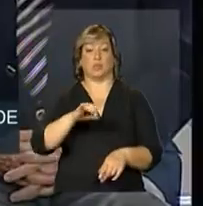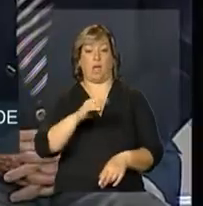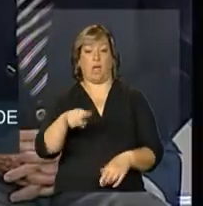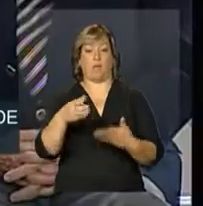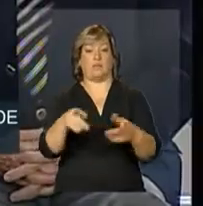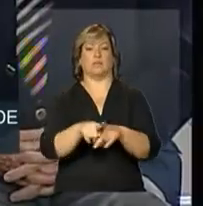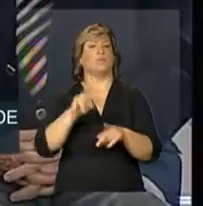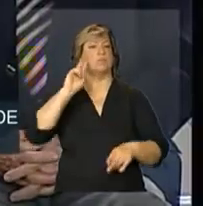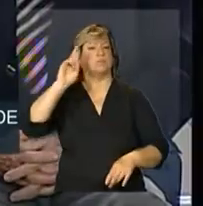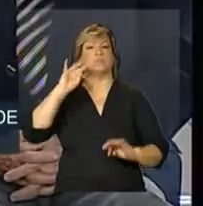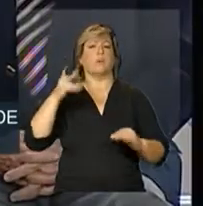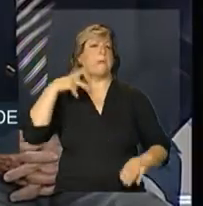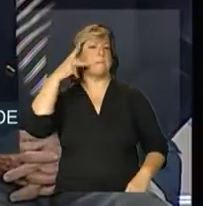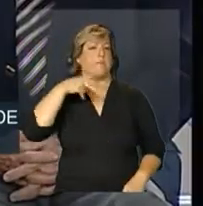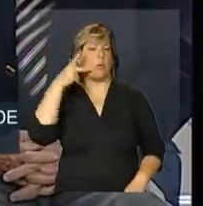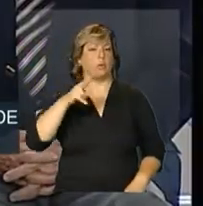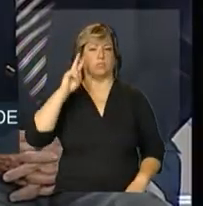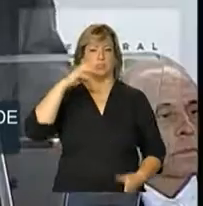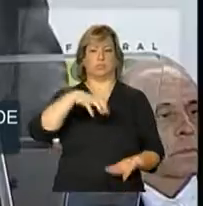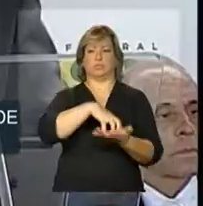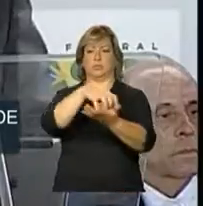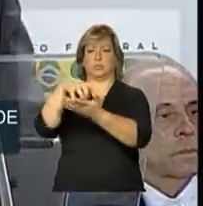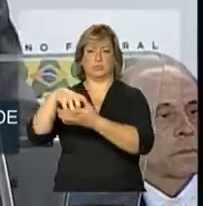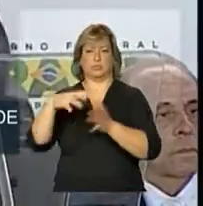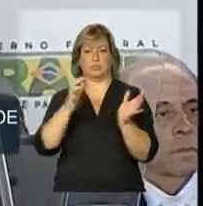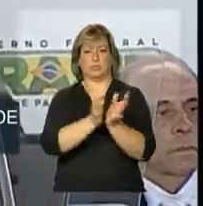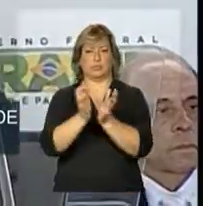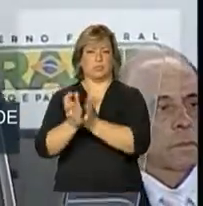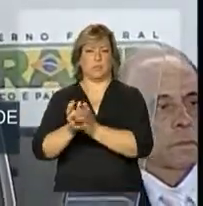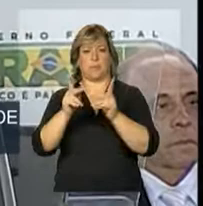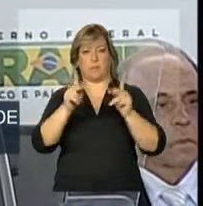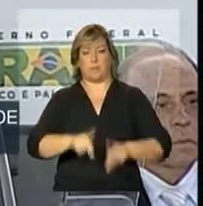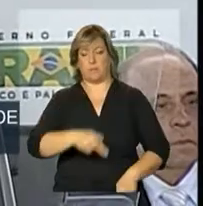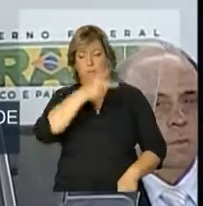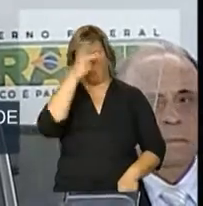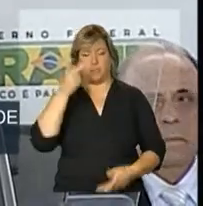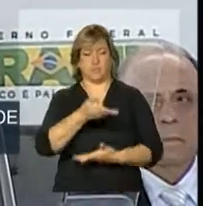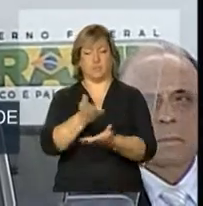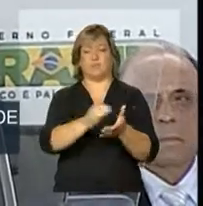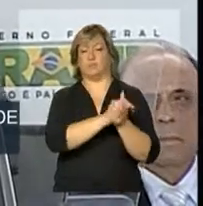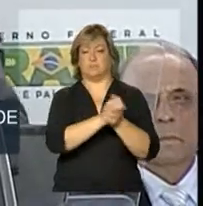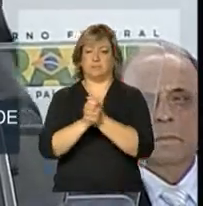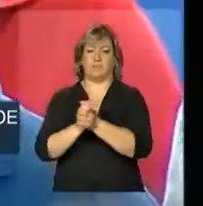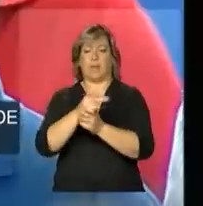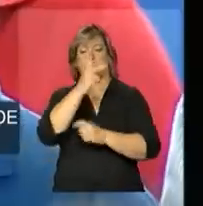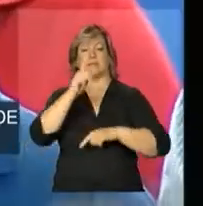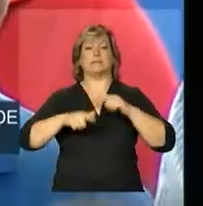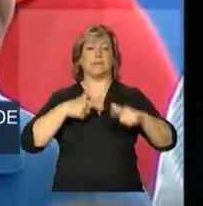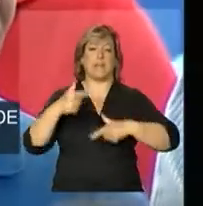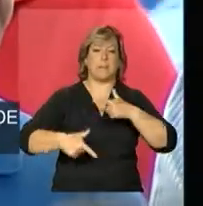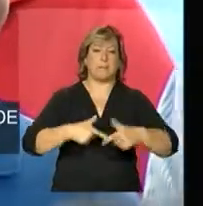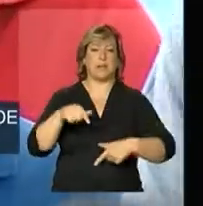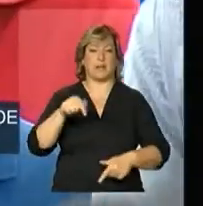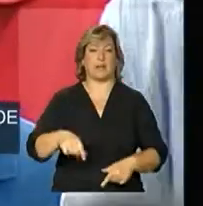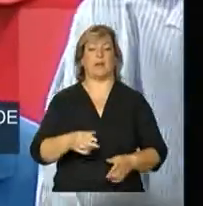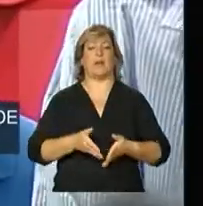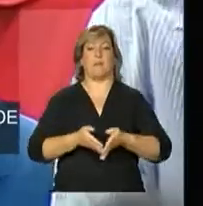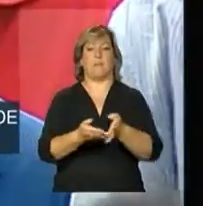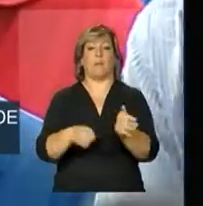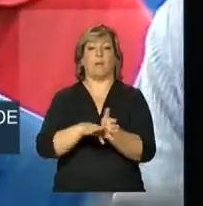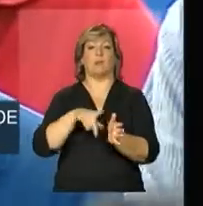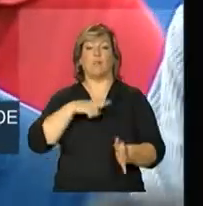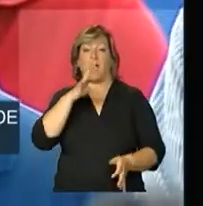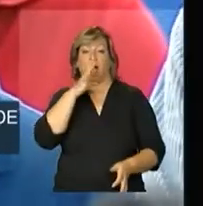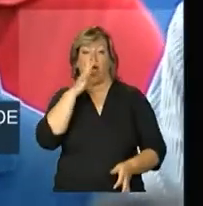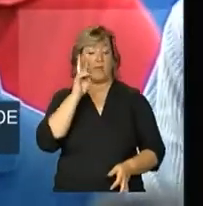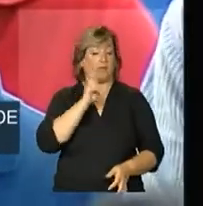lideranças políticas, lideranças comunitárias. E saudar também todos os trabalhadores portuários que estão presenciando esse